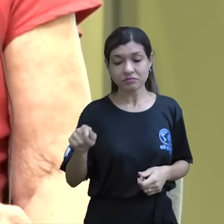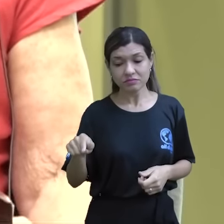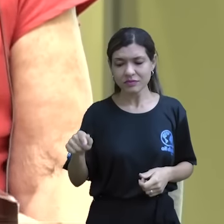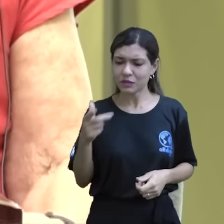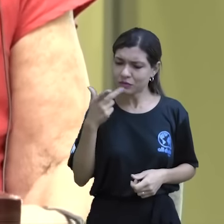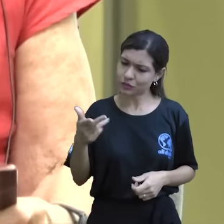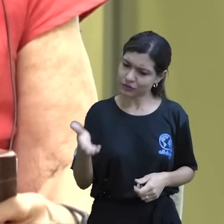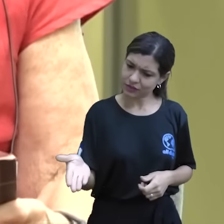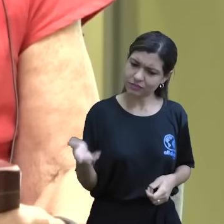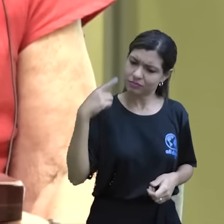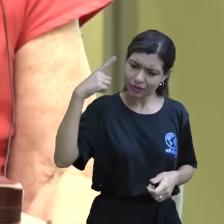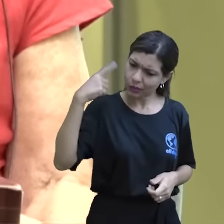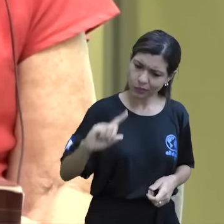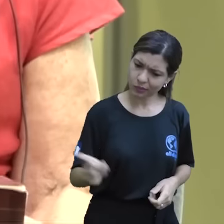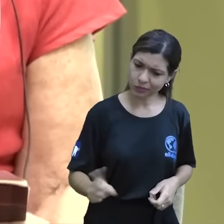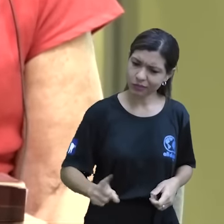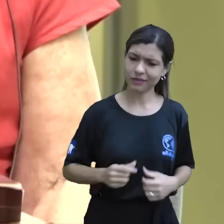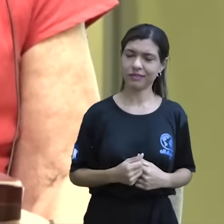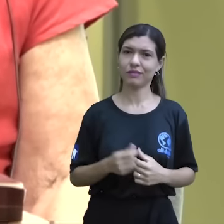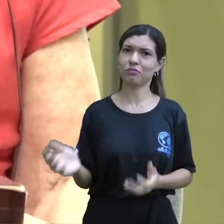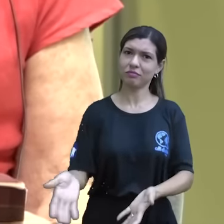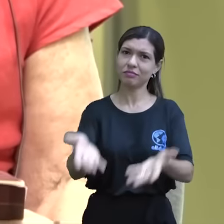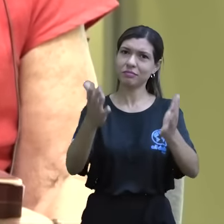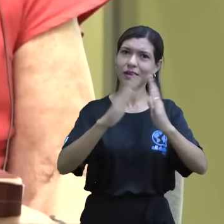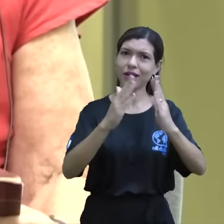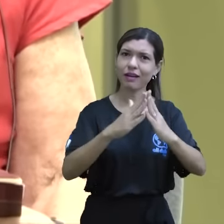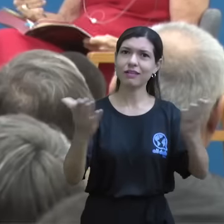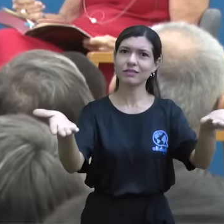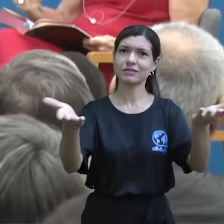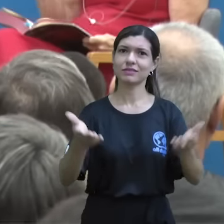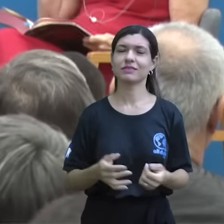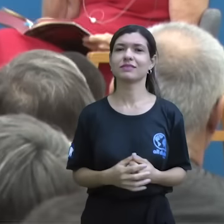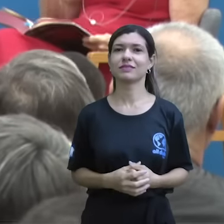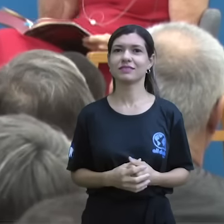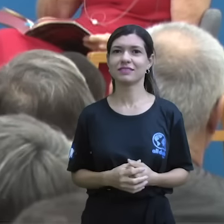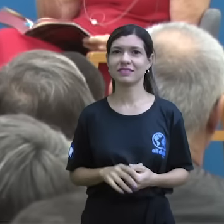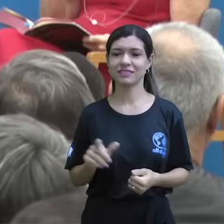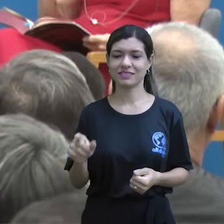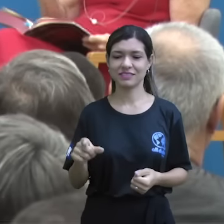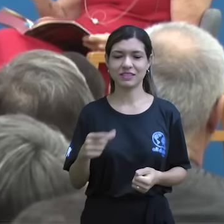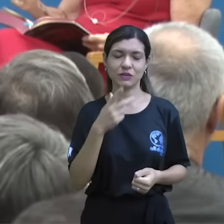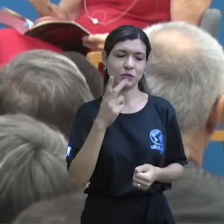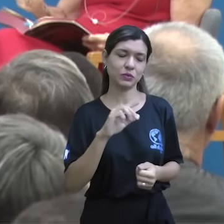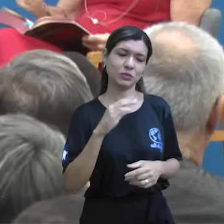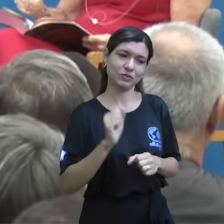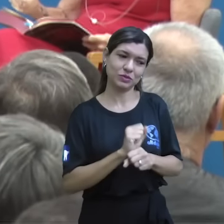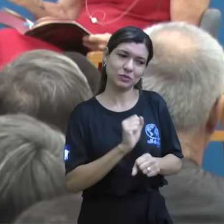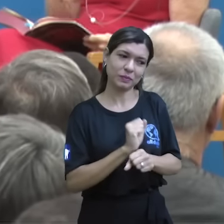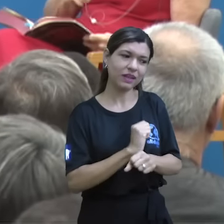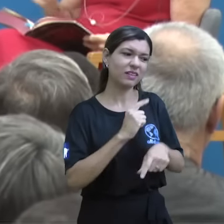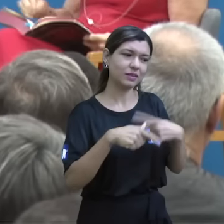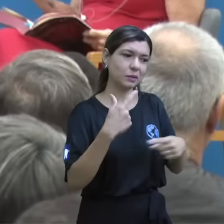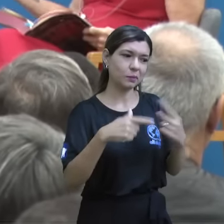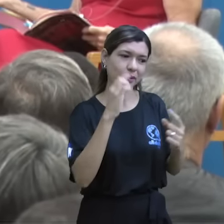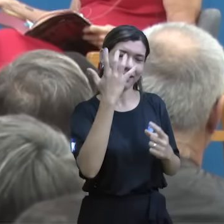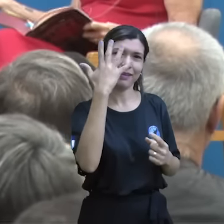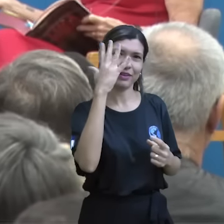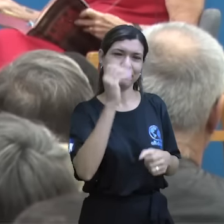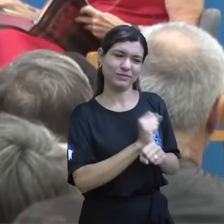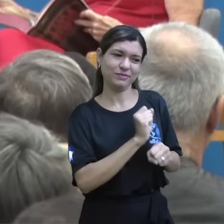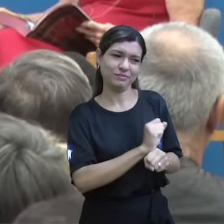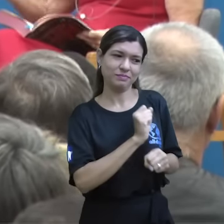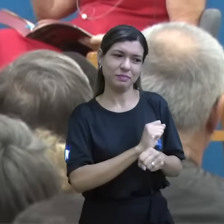a psiquiatria brasileira foi muito pioneira e importante nessa luta antimanicomial. E eu não tenho